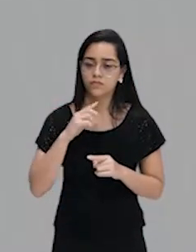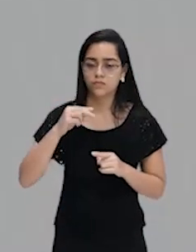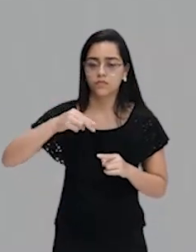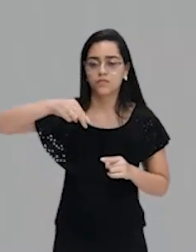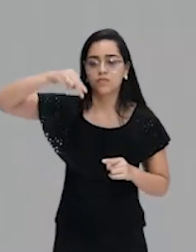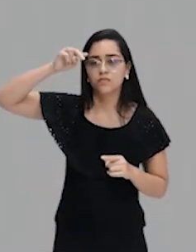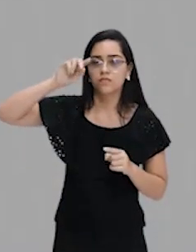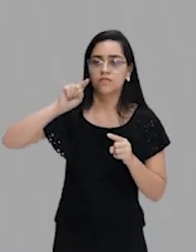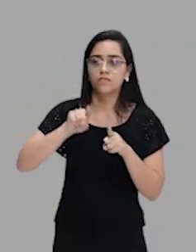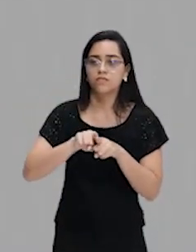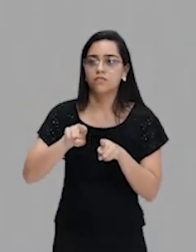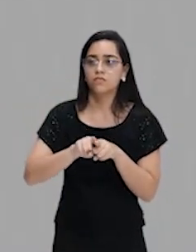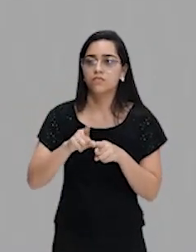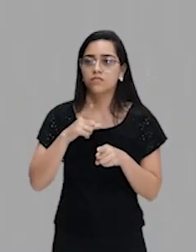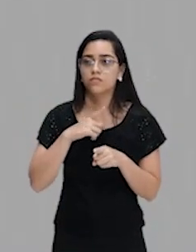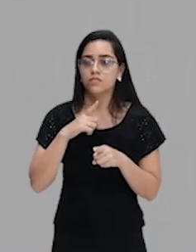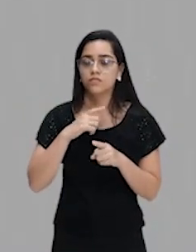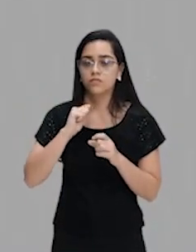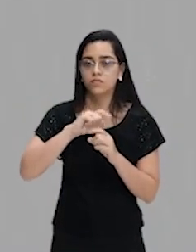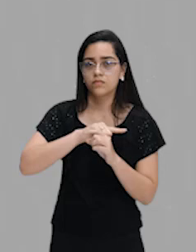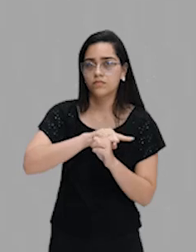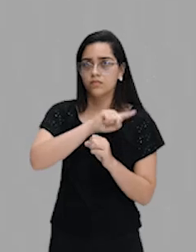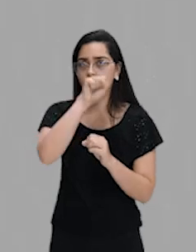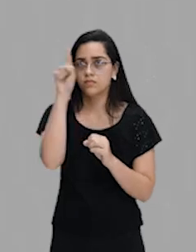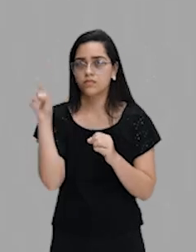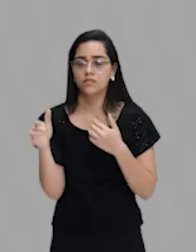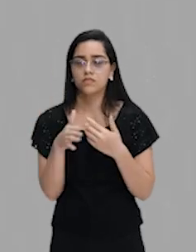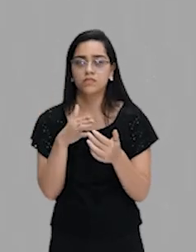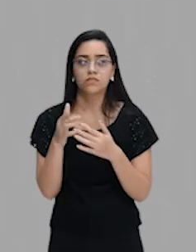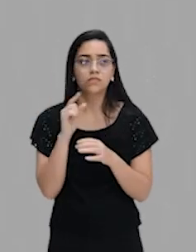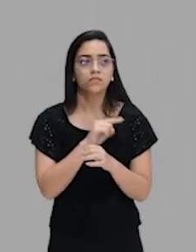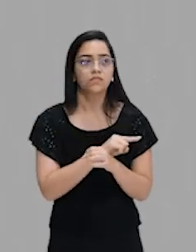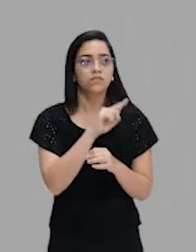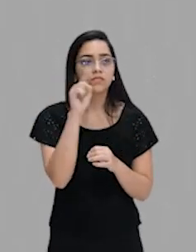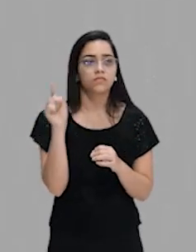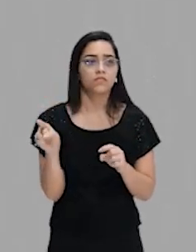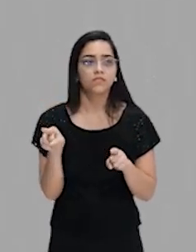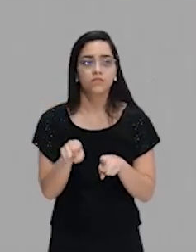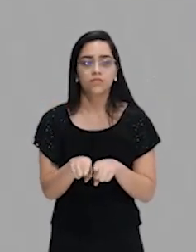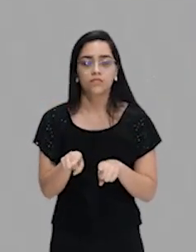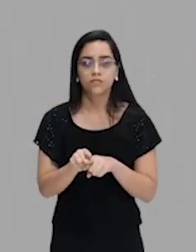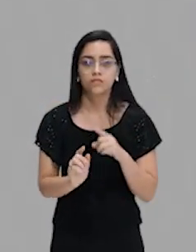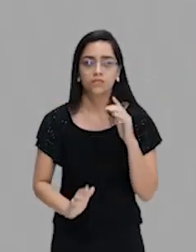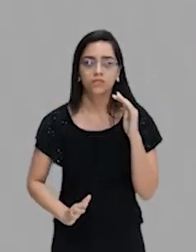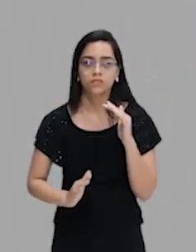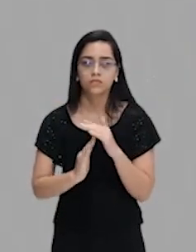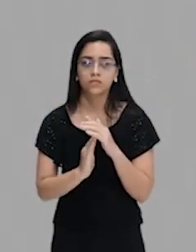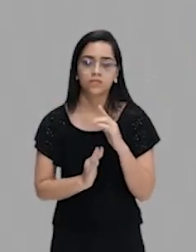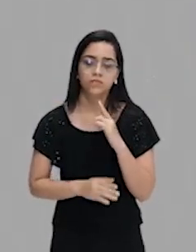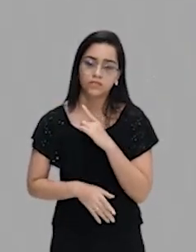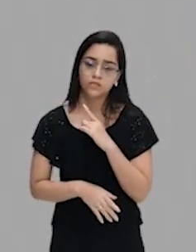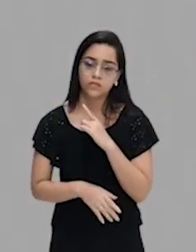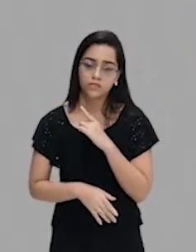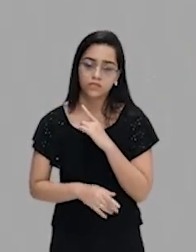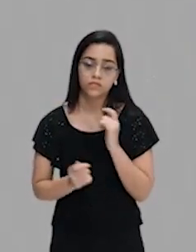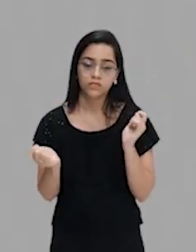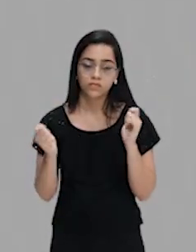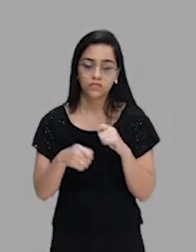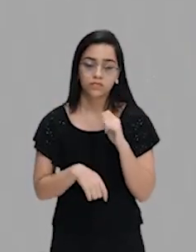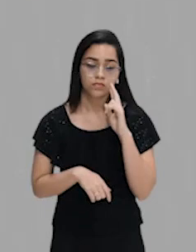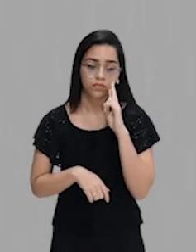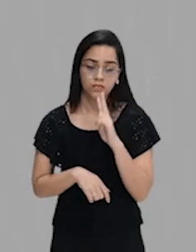né? E nós tivéssemos ali um semicírculo. Então, qualquer semicírculo máximo, né? O máximo que é aquilo que a gente consegue